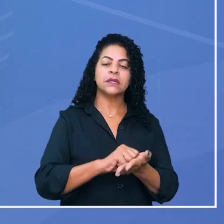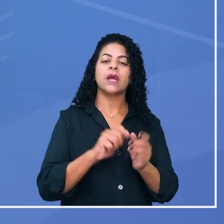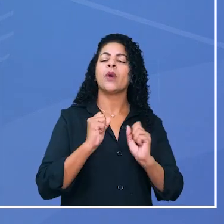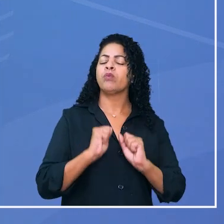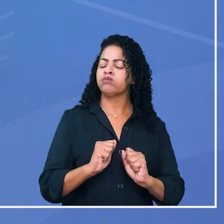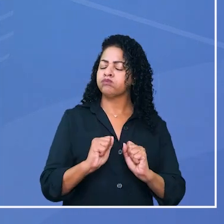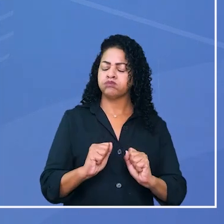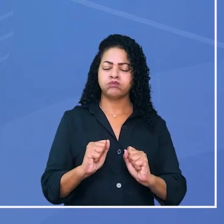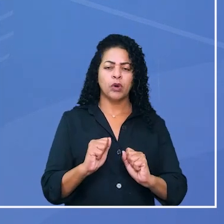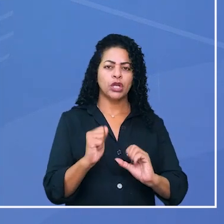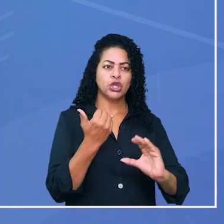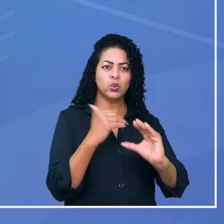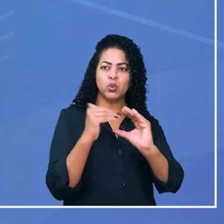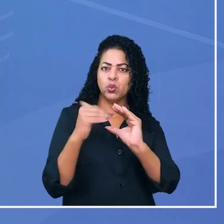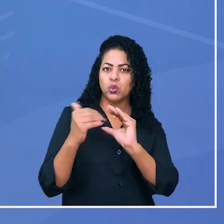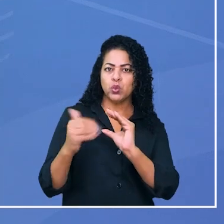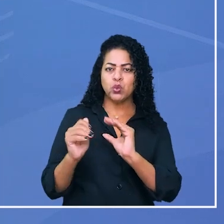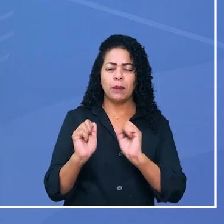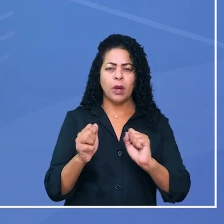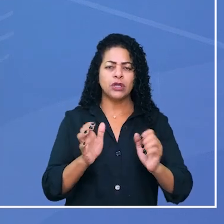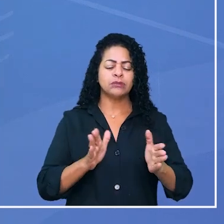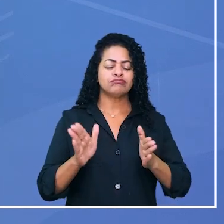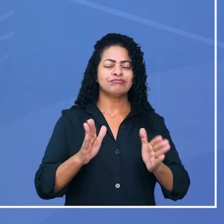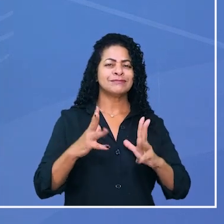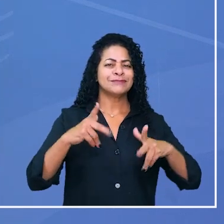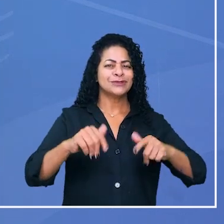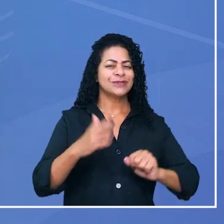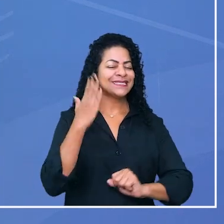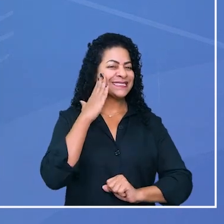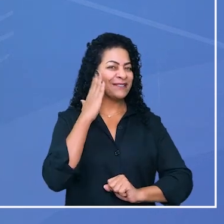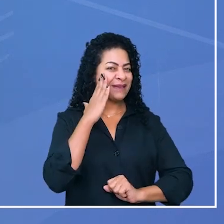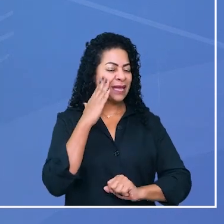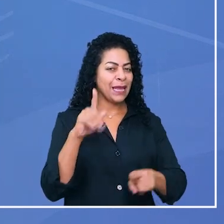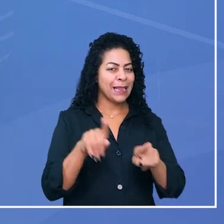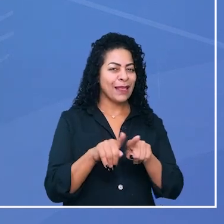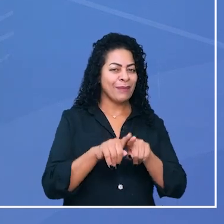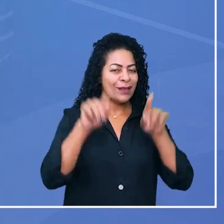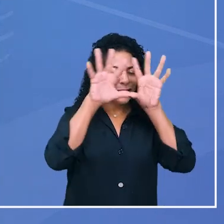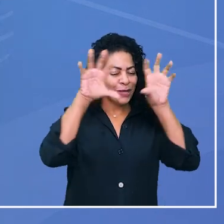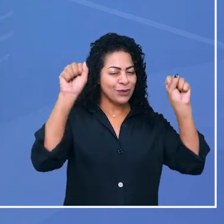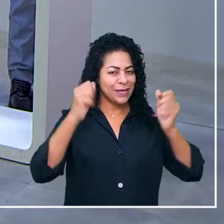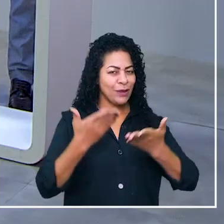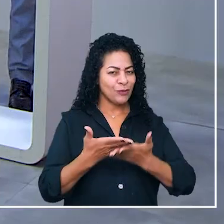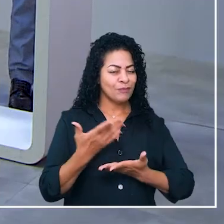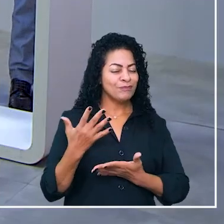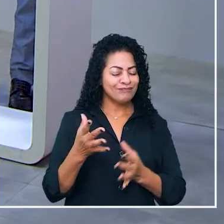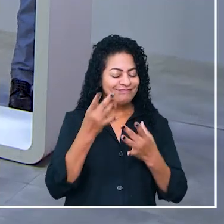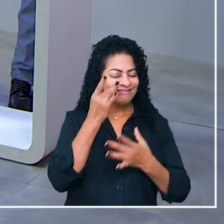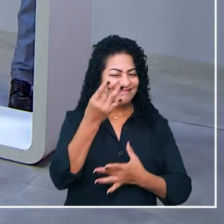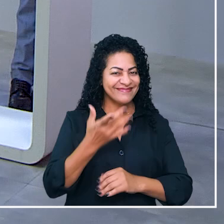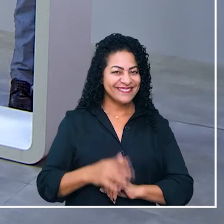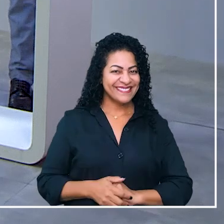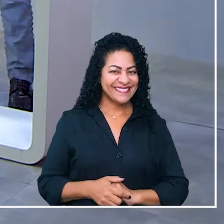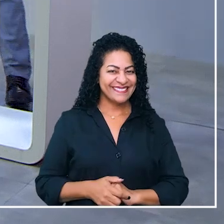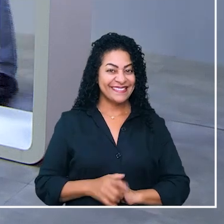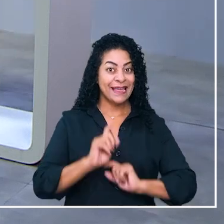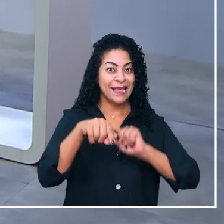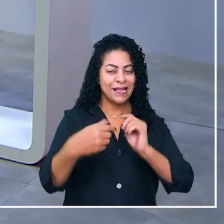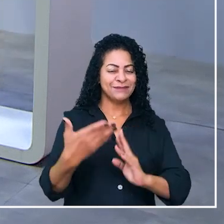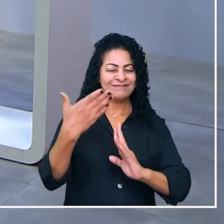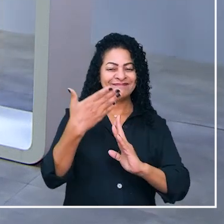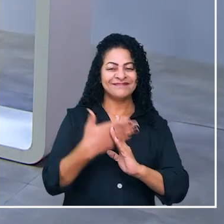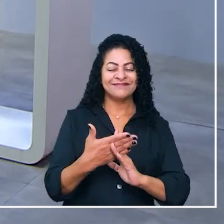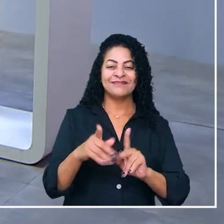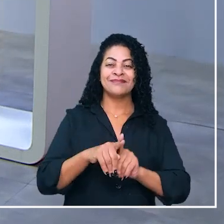e-mail informações sobre o andamento processual, além de informativos do tribunal. Confira. Depois do intervalo, pensão